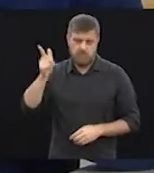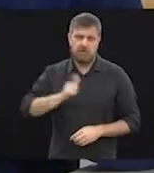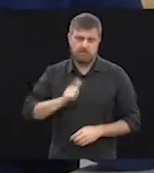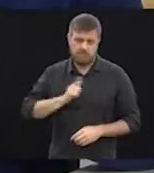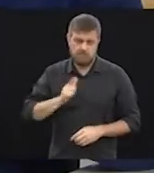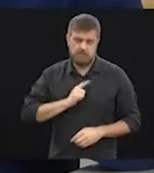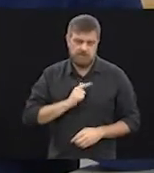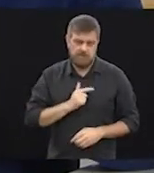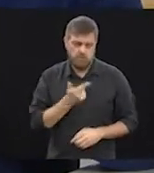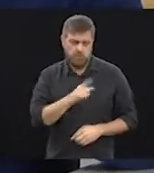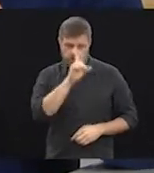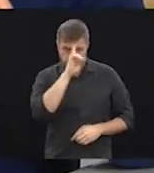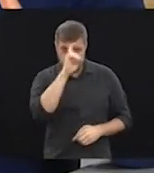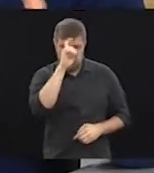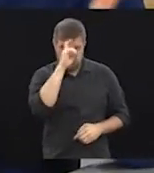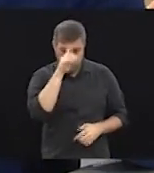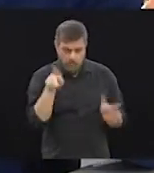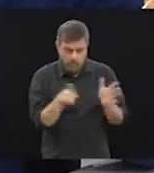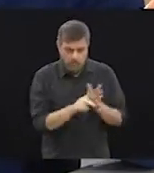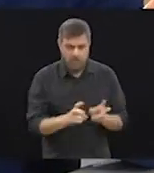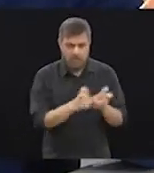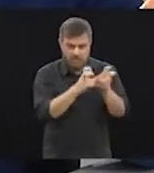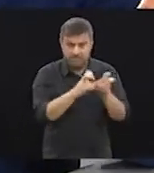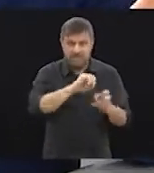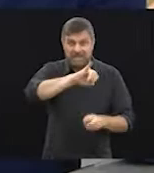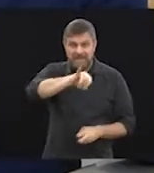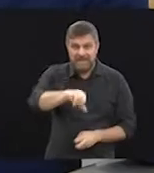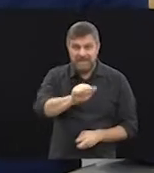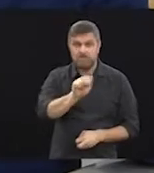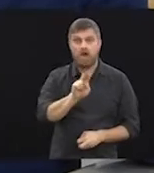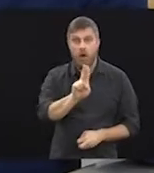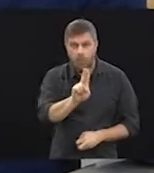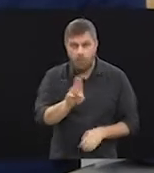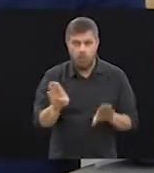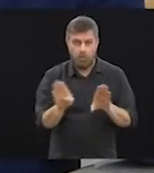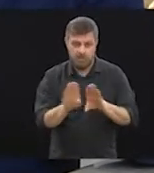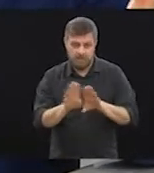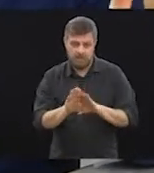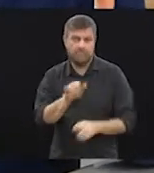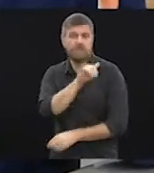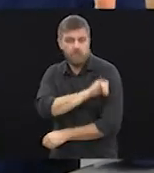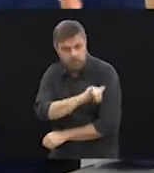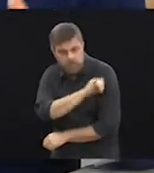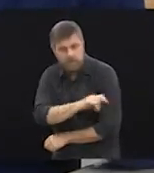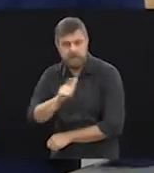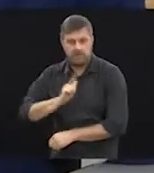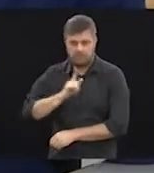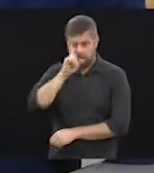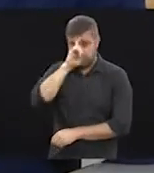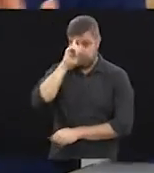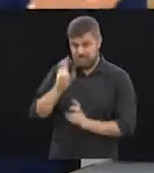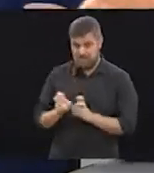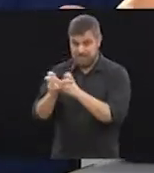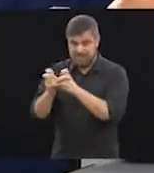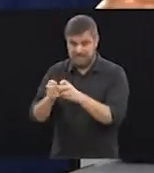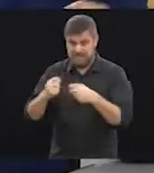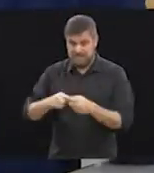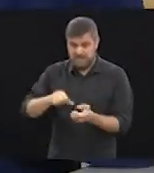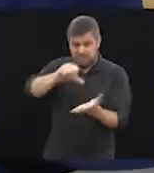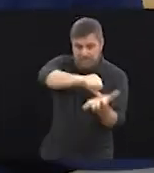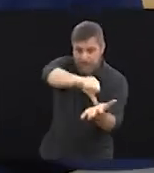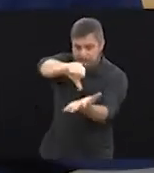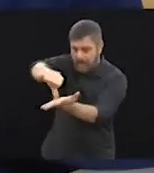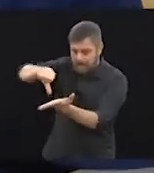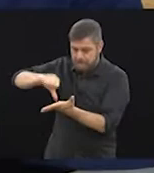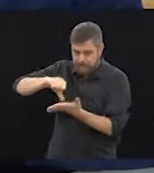nós temos o AC Camargo, nós temos o Hospital de Jaú, nós temos o INCA no Rio de Janeiro, mas nós precisaríamos distribuir isso